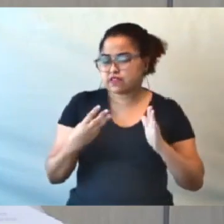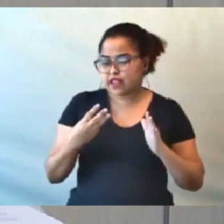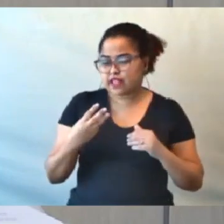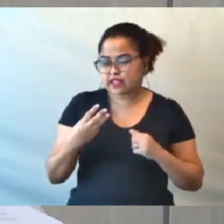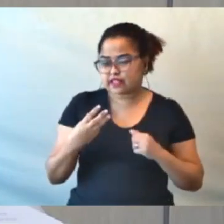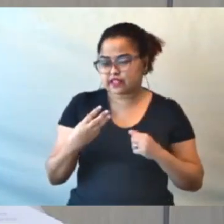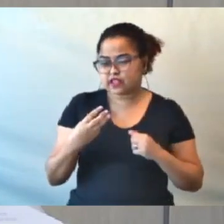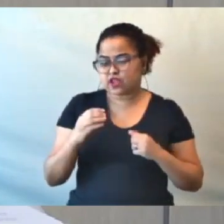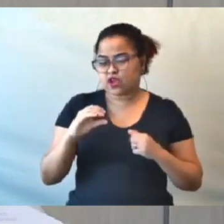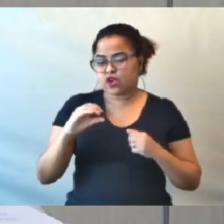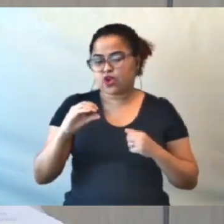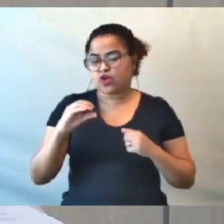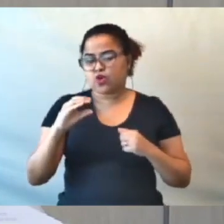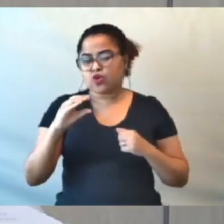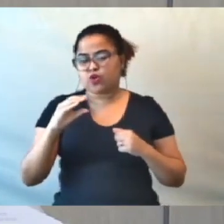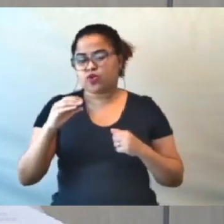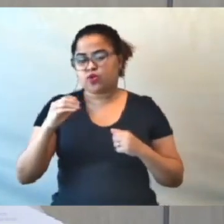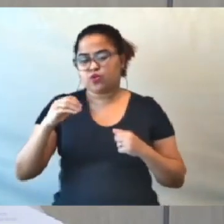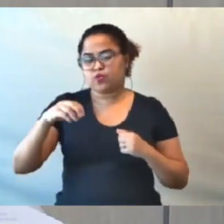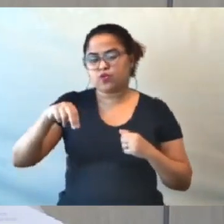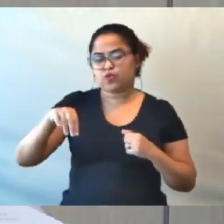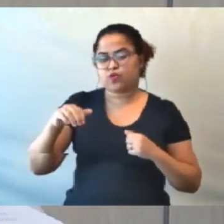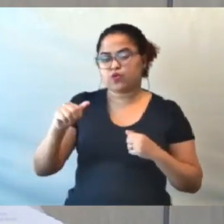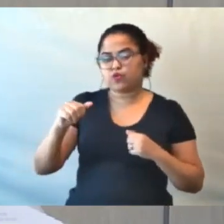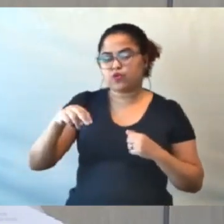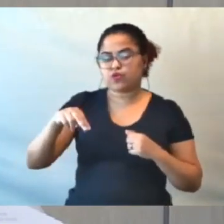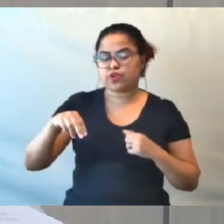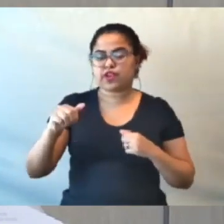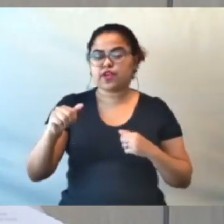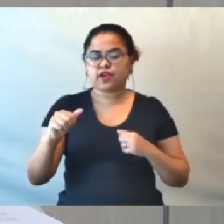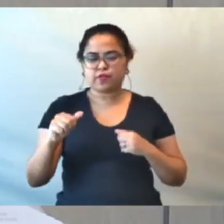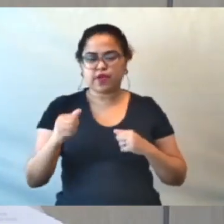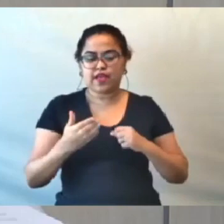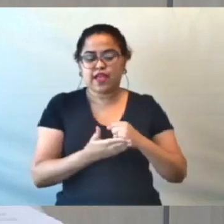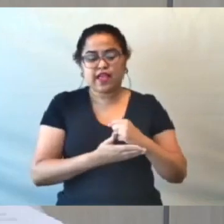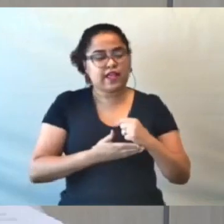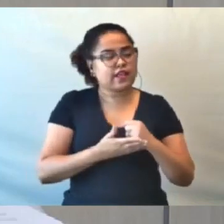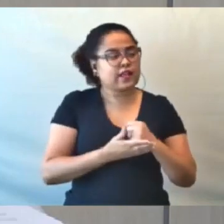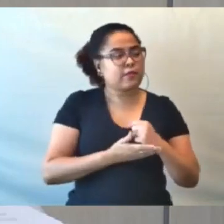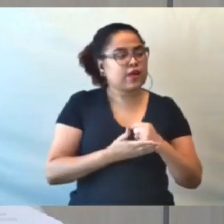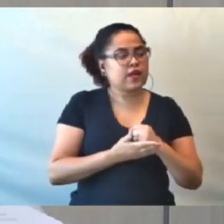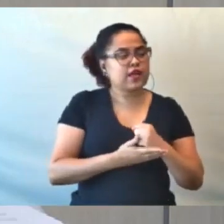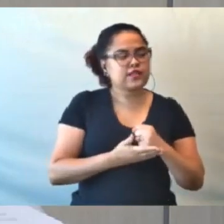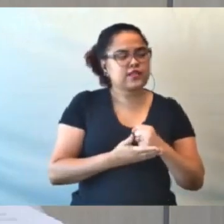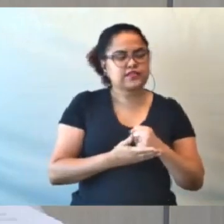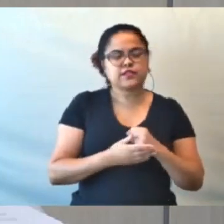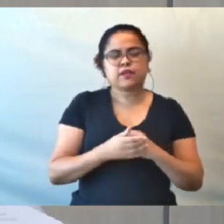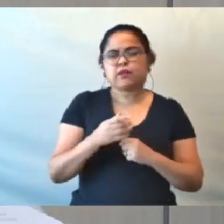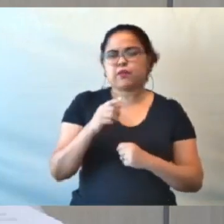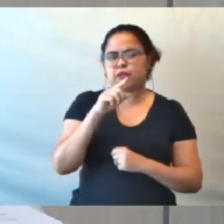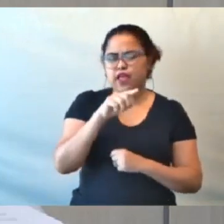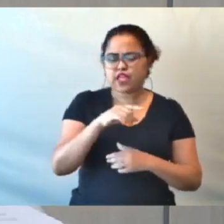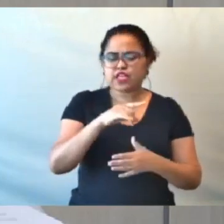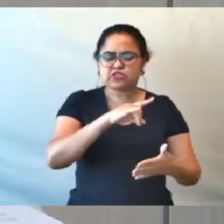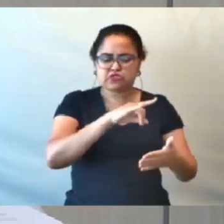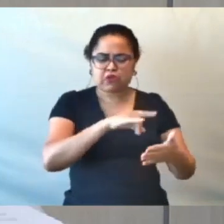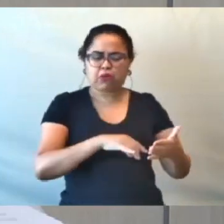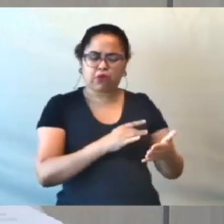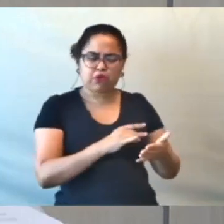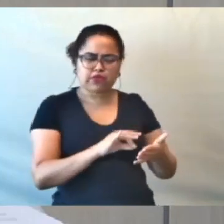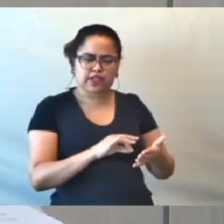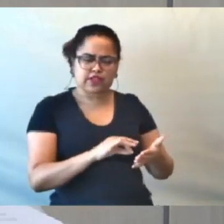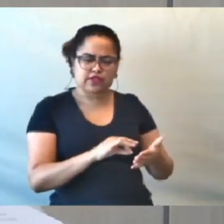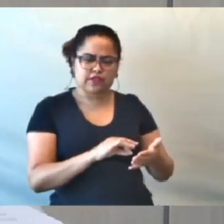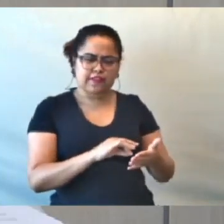357-2005, ela era a base para este contrato. O senhor sabe me dizer se ela foi atingida na Lagoa da Pampulha